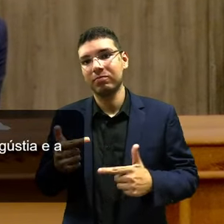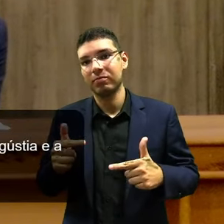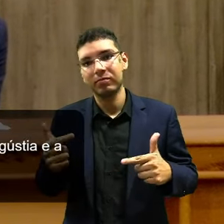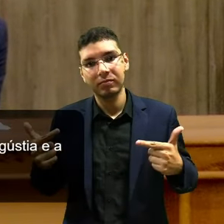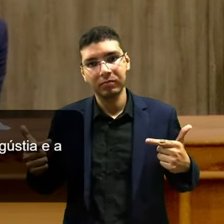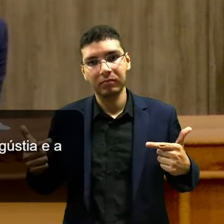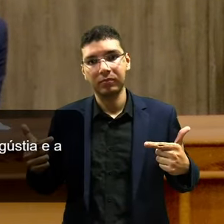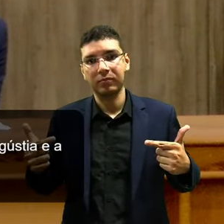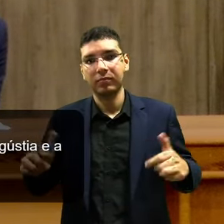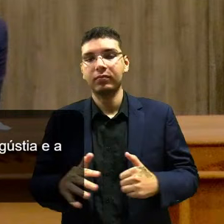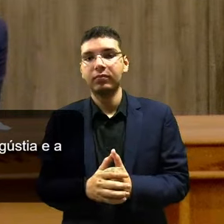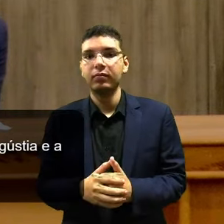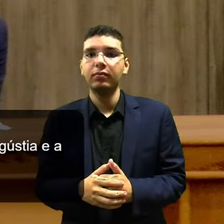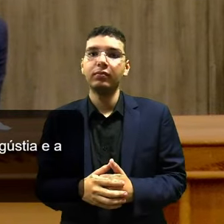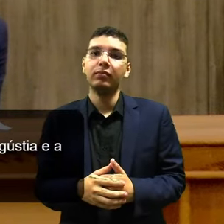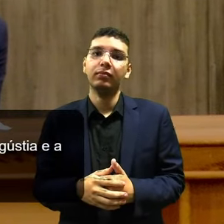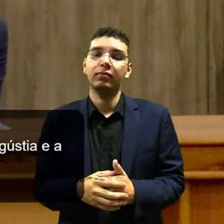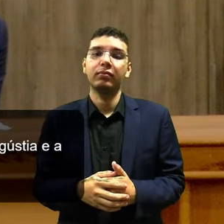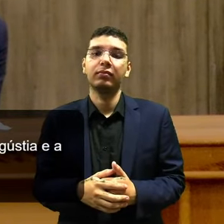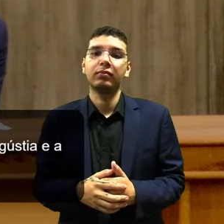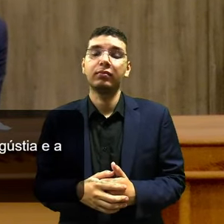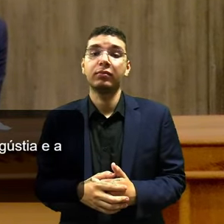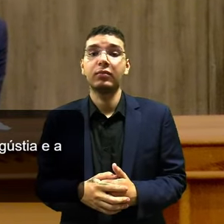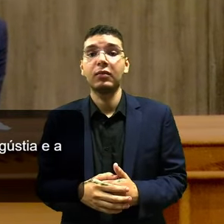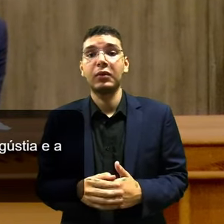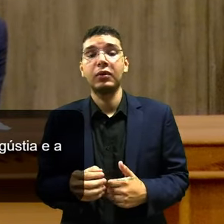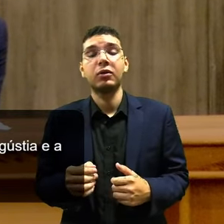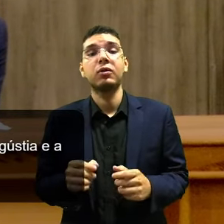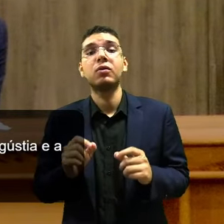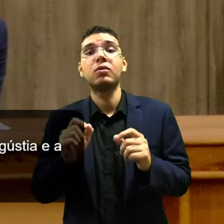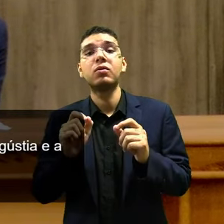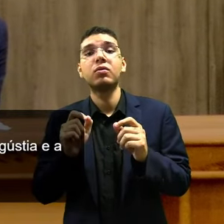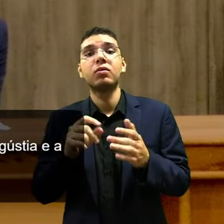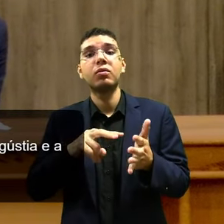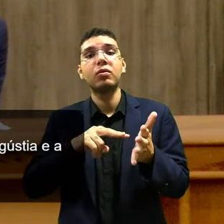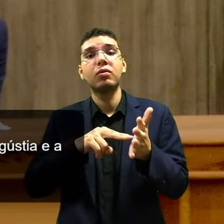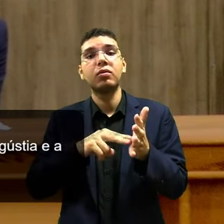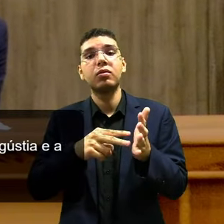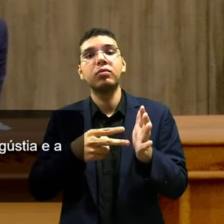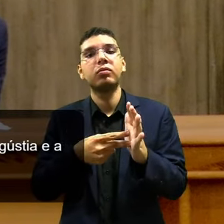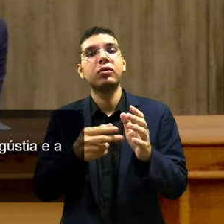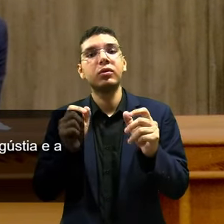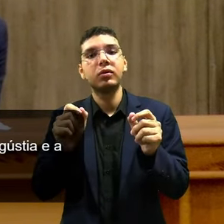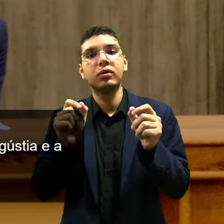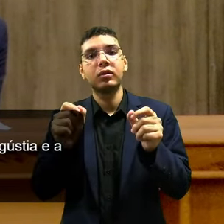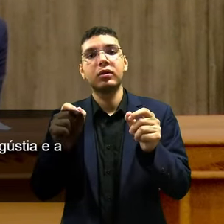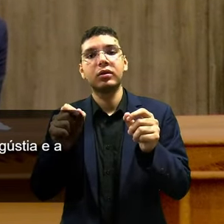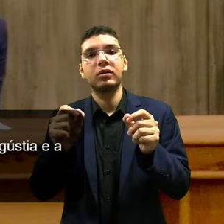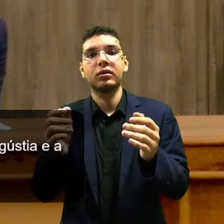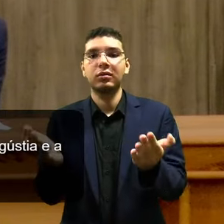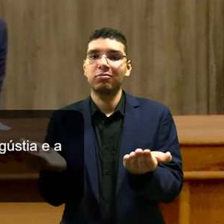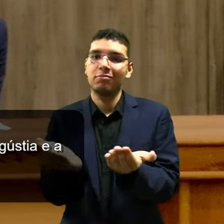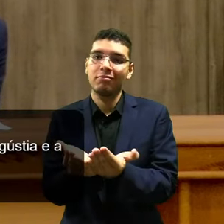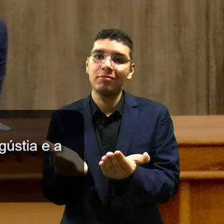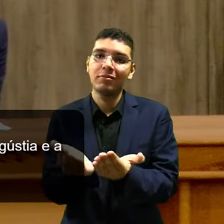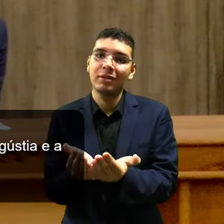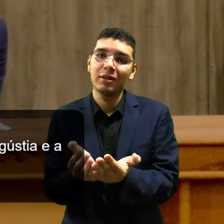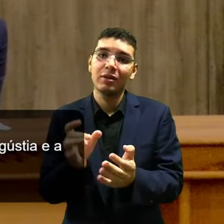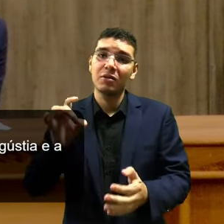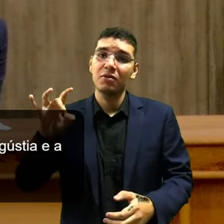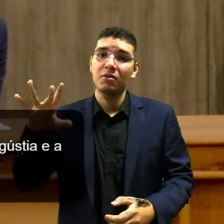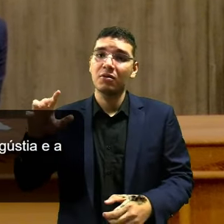coração pronto É só um tempo sabe como é que eu chamo isso aí digam comigo bem forte para mim encerrar crente crente de Temporada